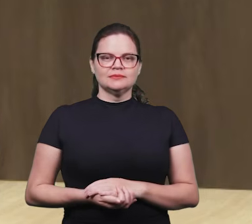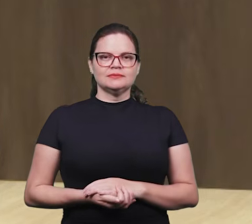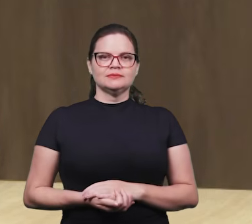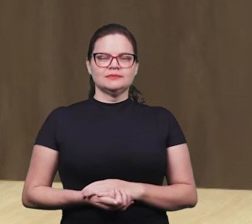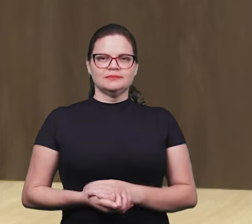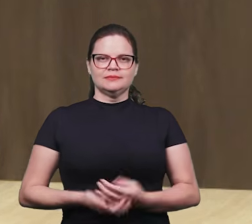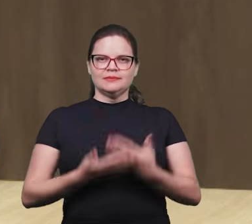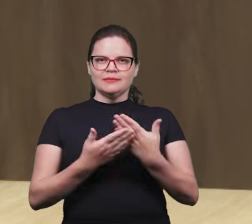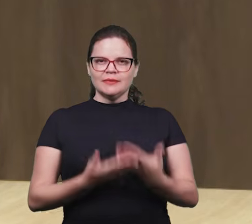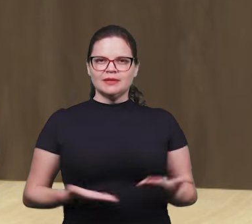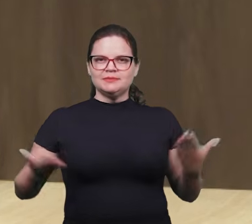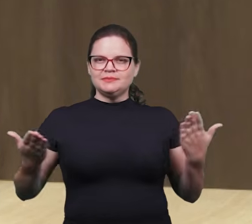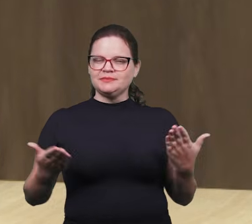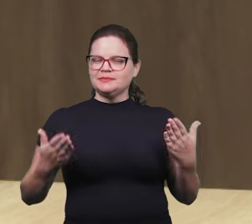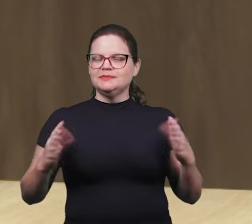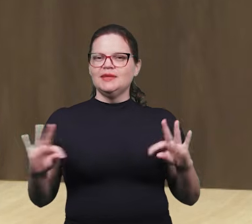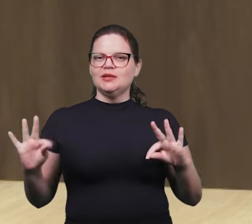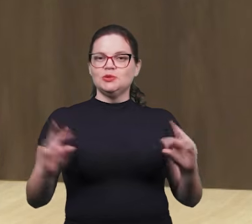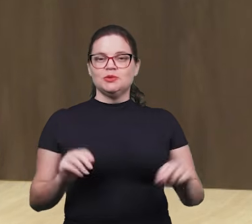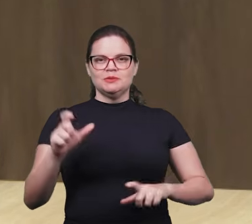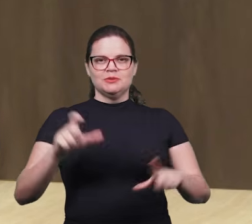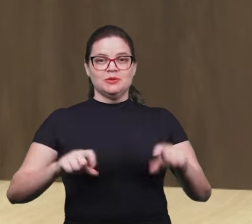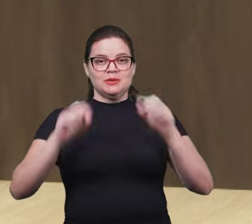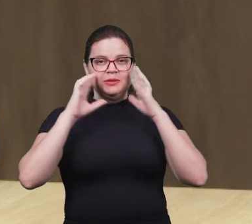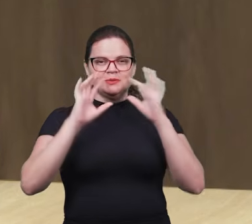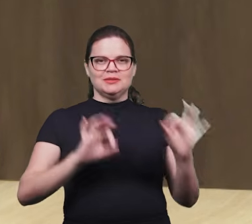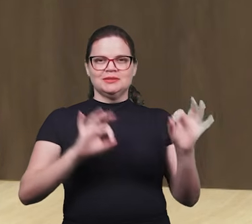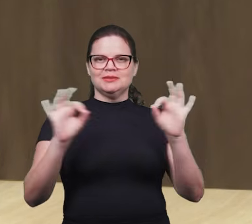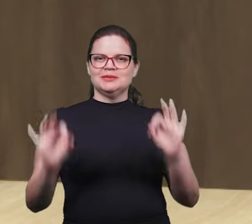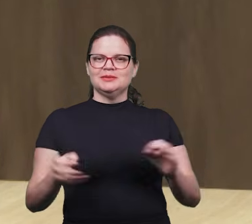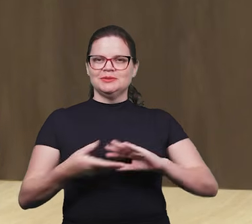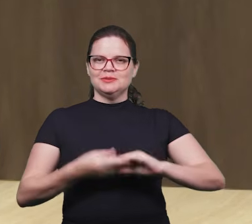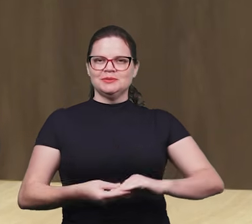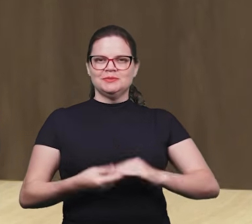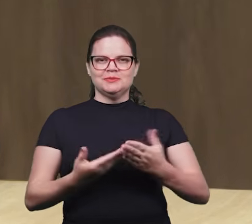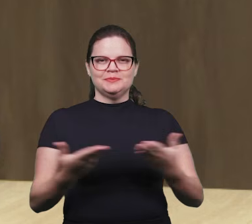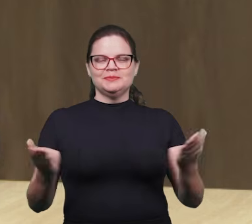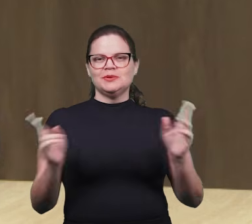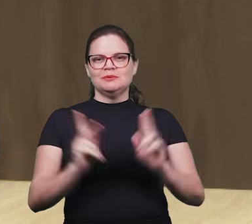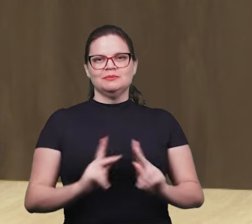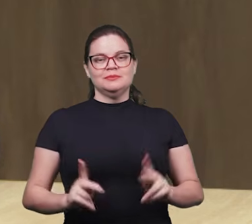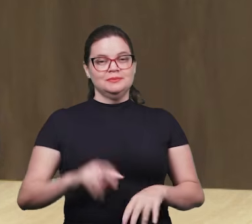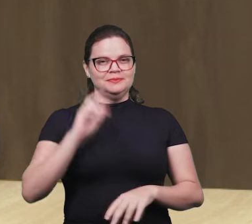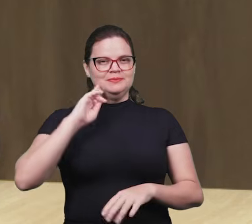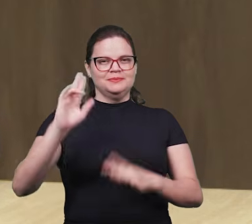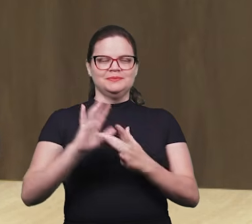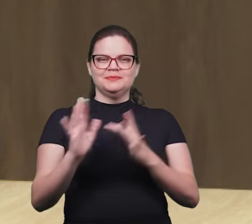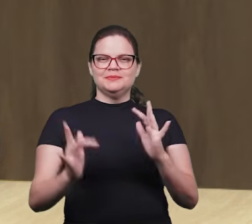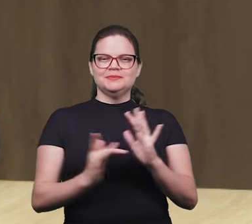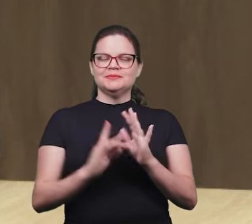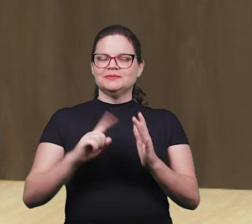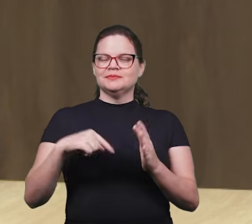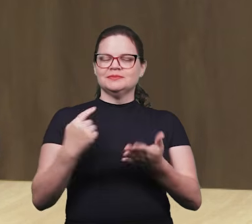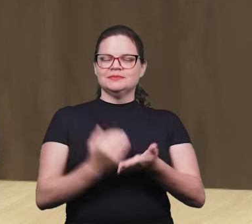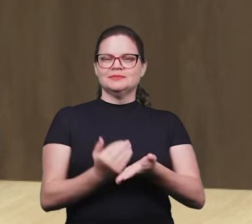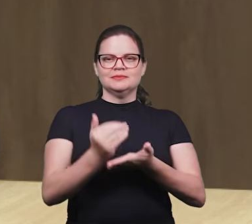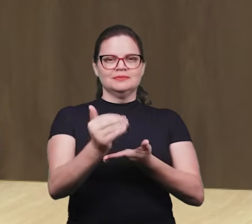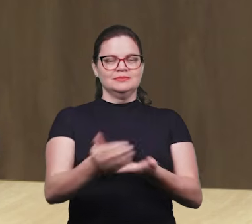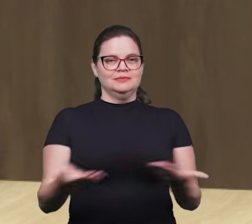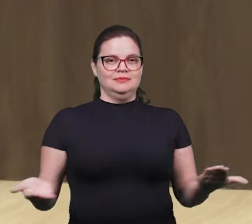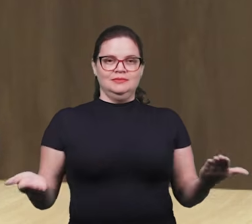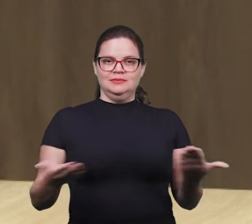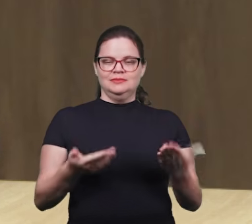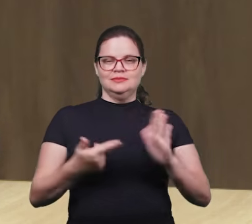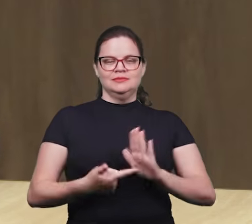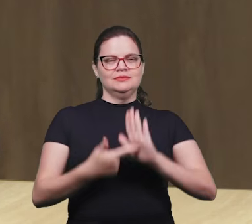Meus queridos irmãos, nós queremos saudá-los com a paz do Senhor Jesus. Estamos aqui mais uma